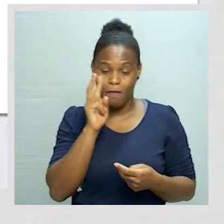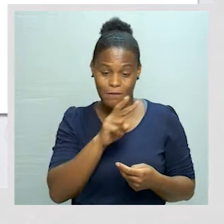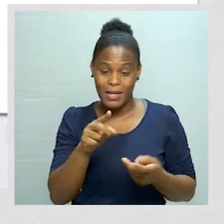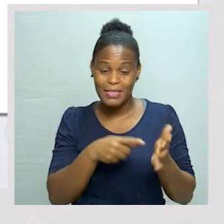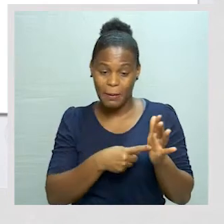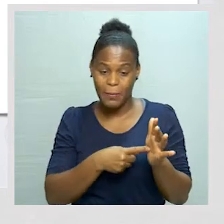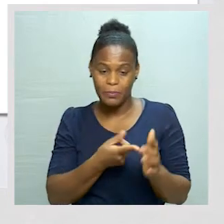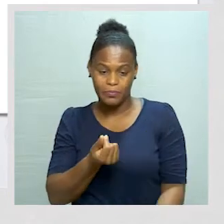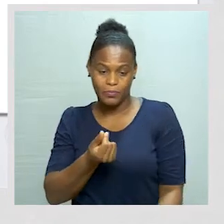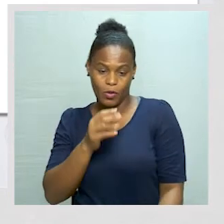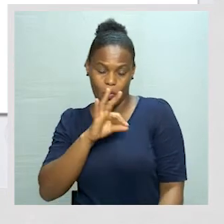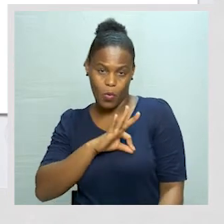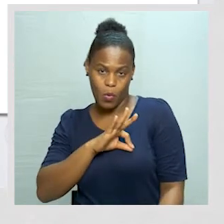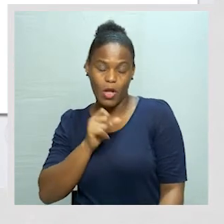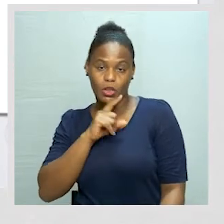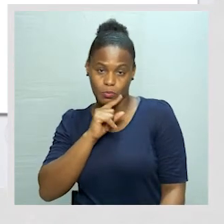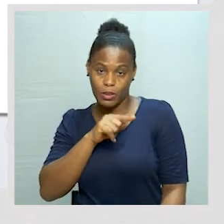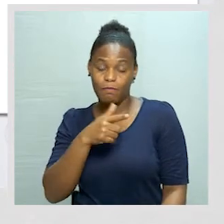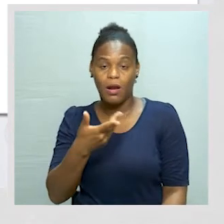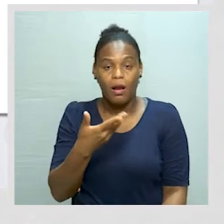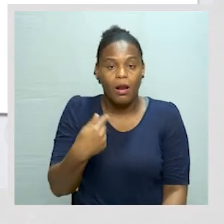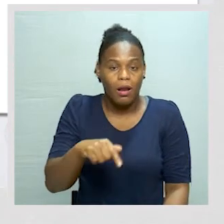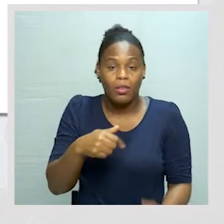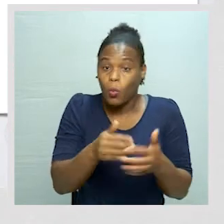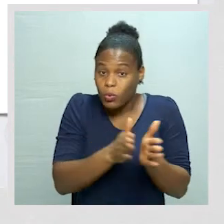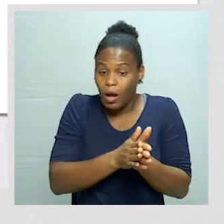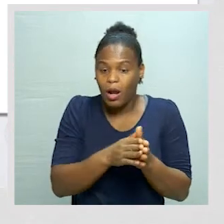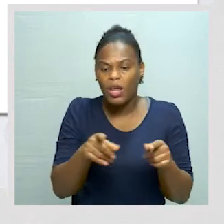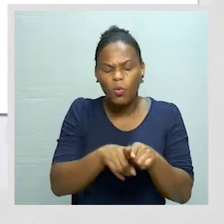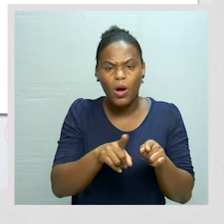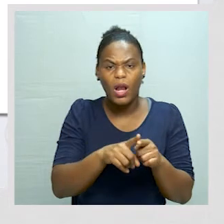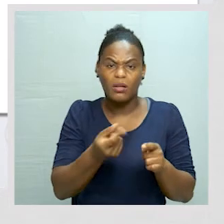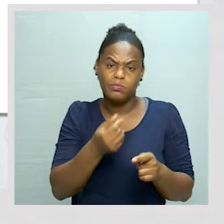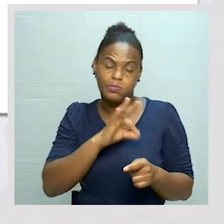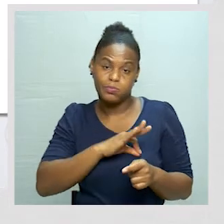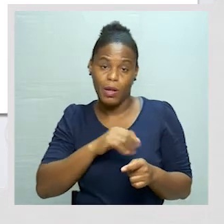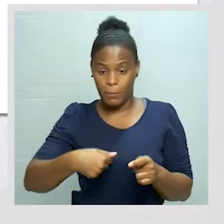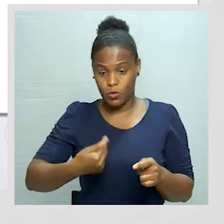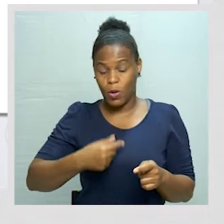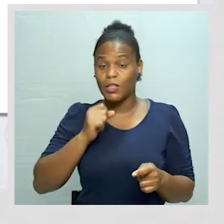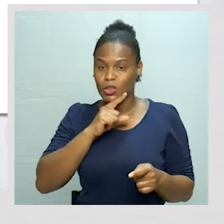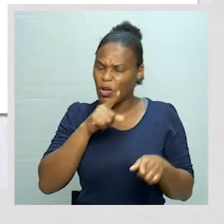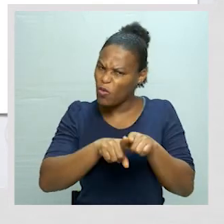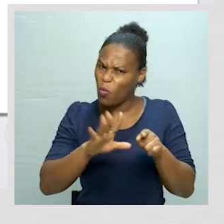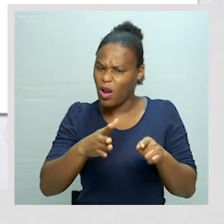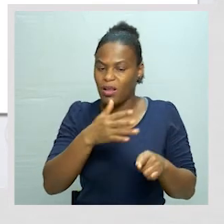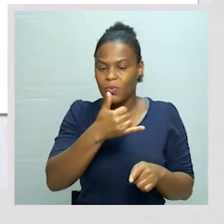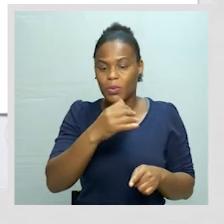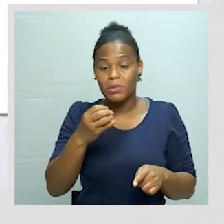ver o rendimento disponível bruto, que nesse caso é semelhante ao nosso rendimento pessoal disponível.